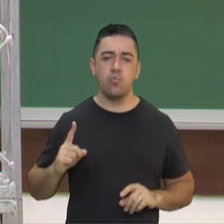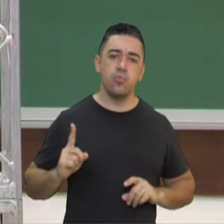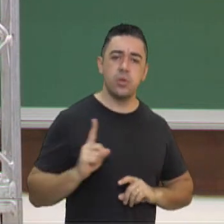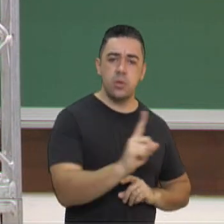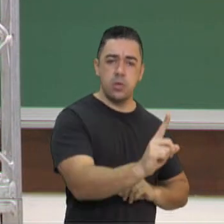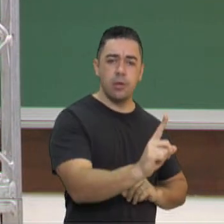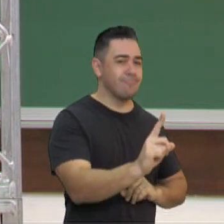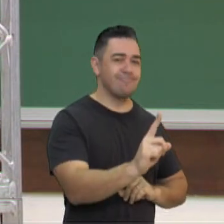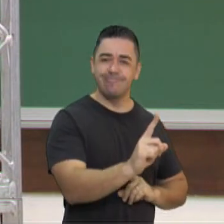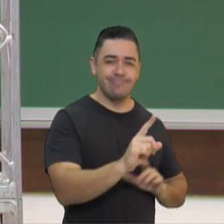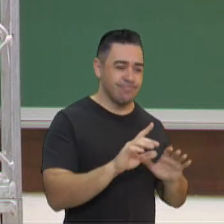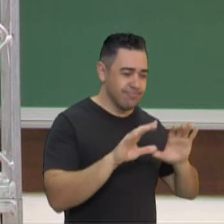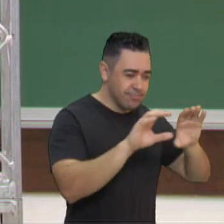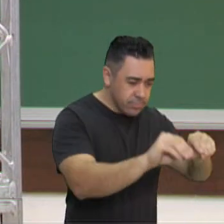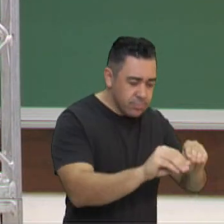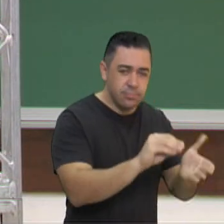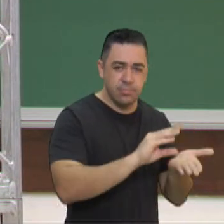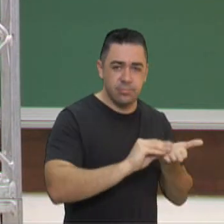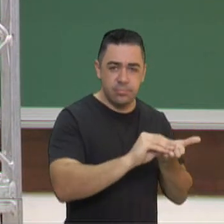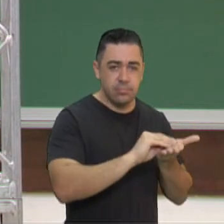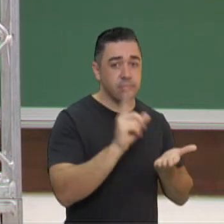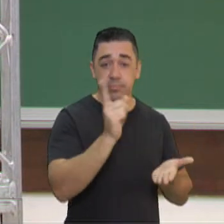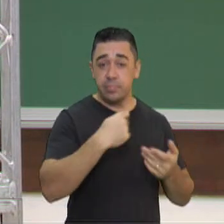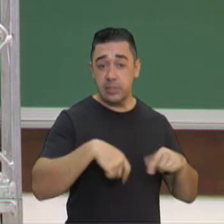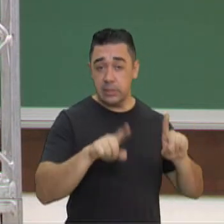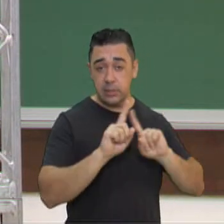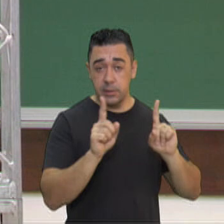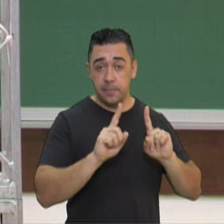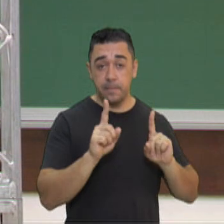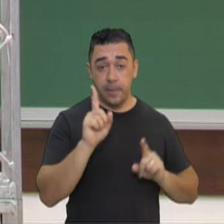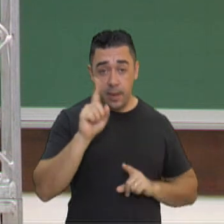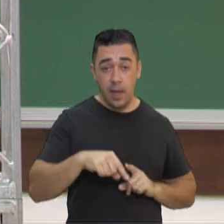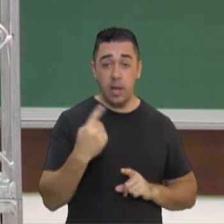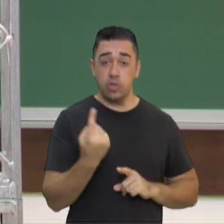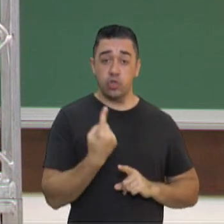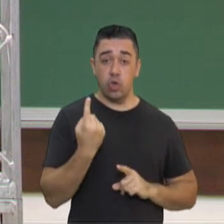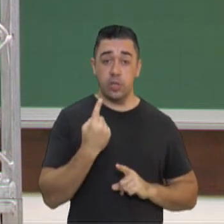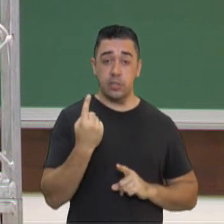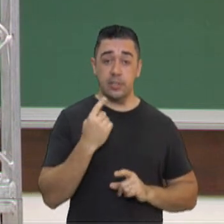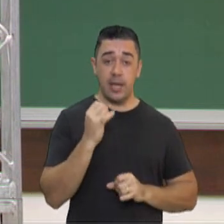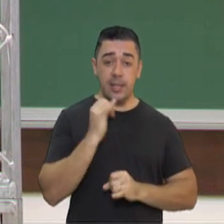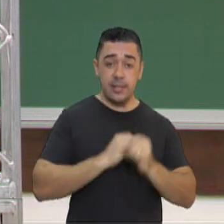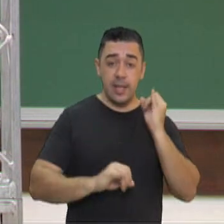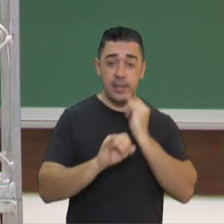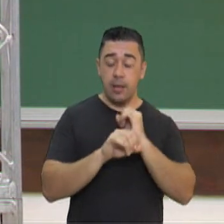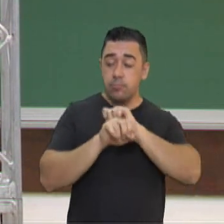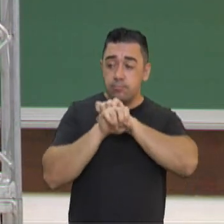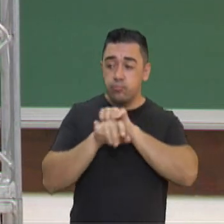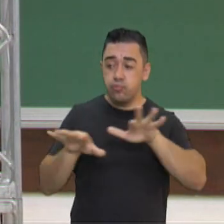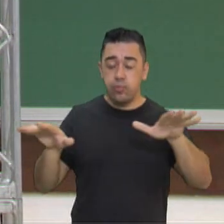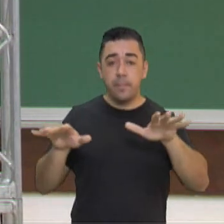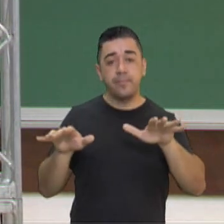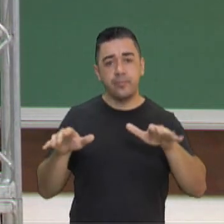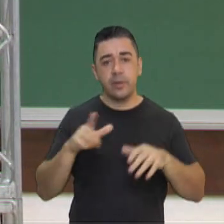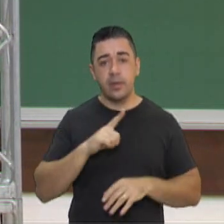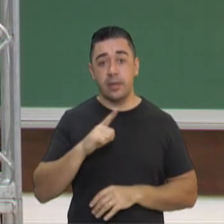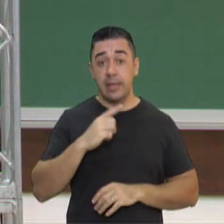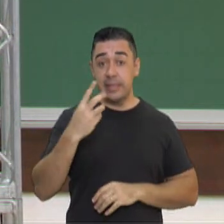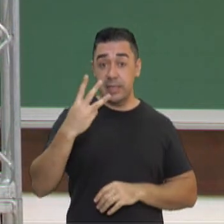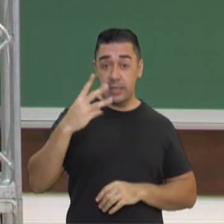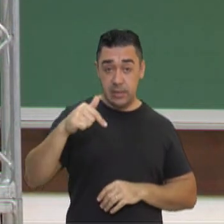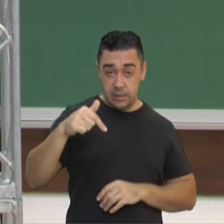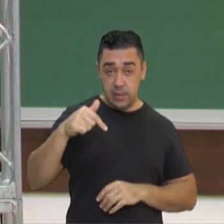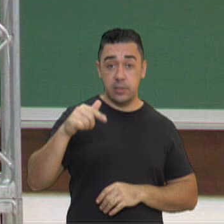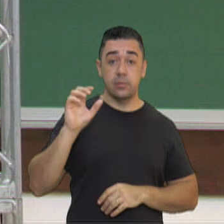até lá para coletar esses dados, né? Então, isso que é uma estação automática, beleza? E aí, então, são